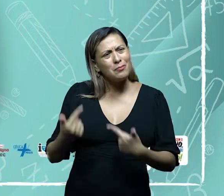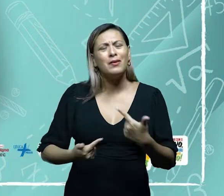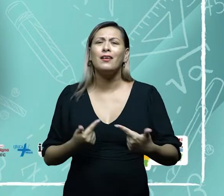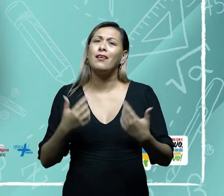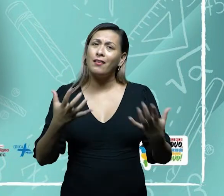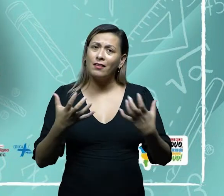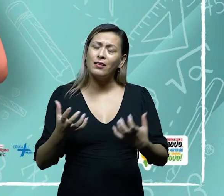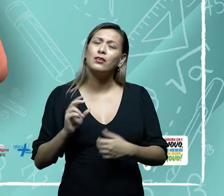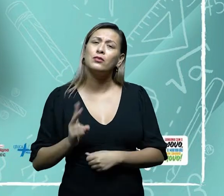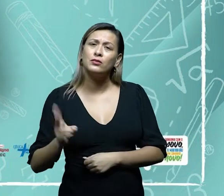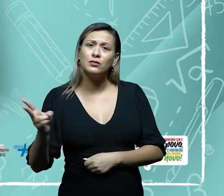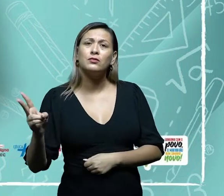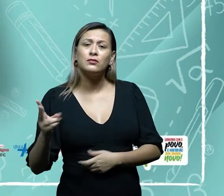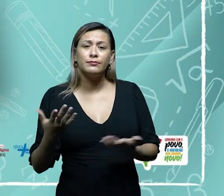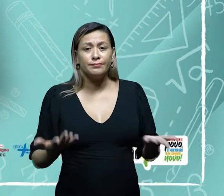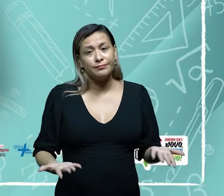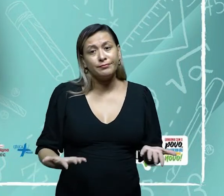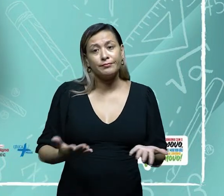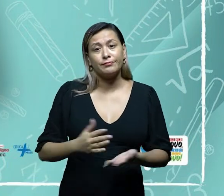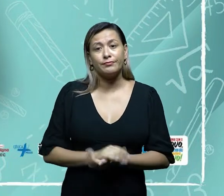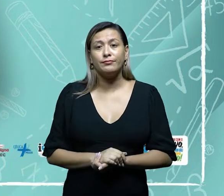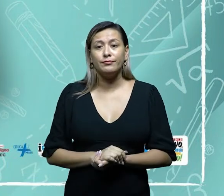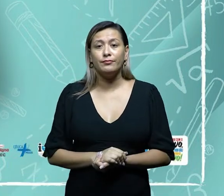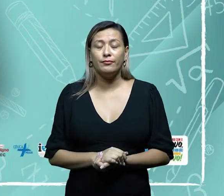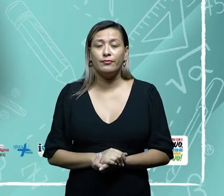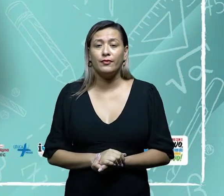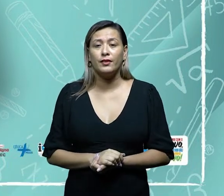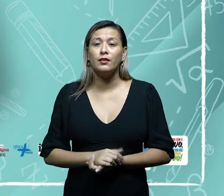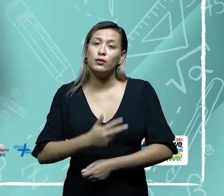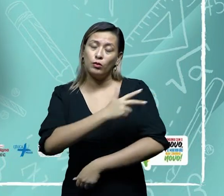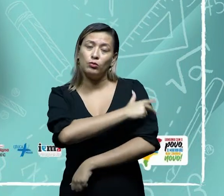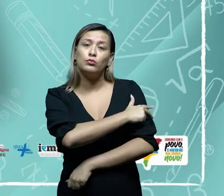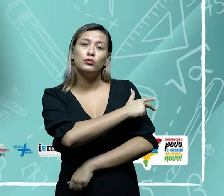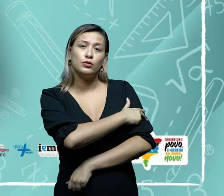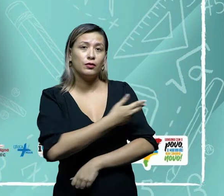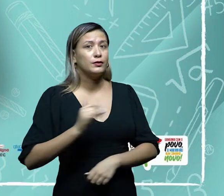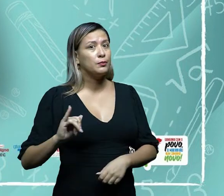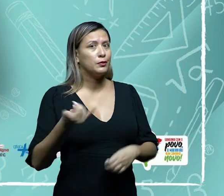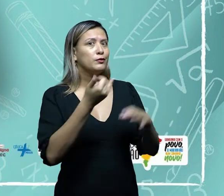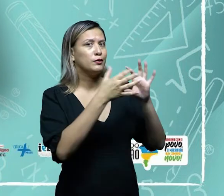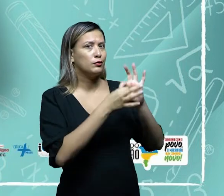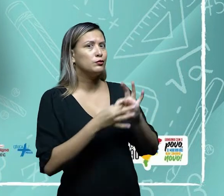ele quer trabalhar lá. E o empregador, se aproveitando da situação, ele diz assim,